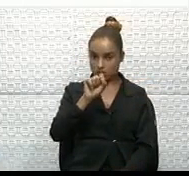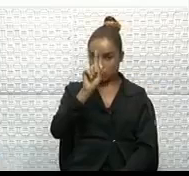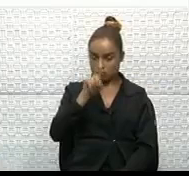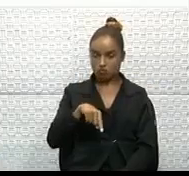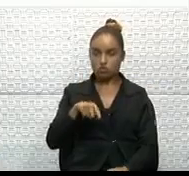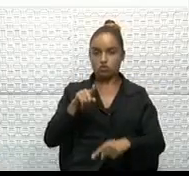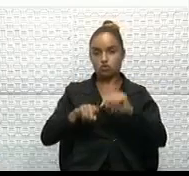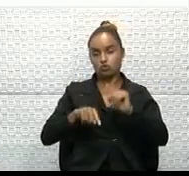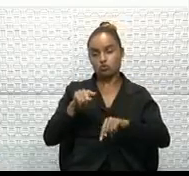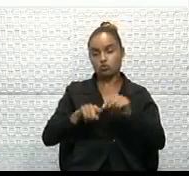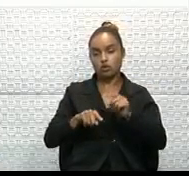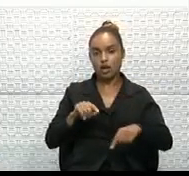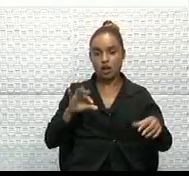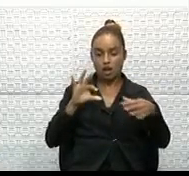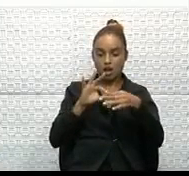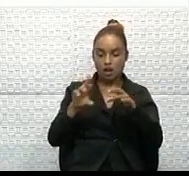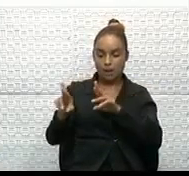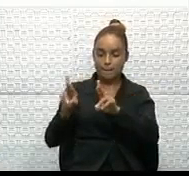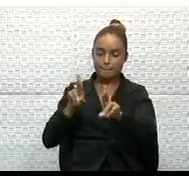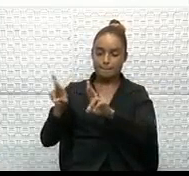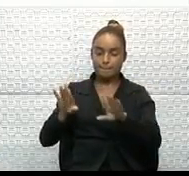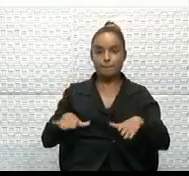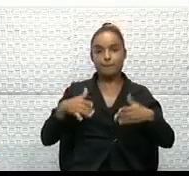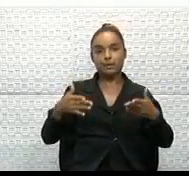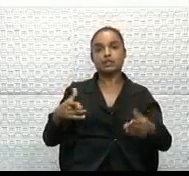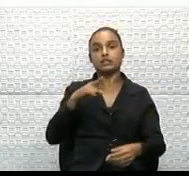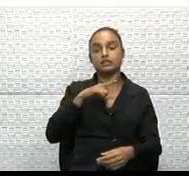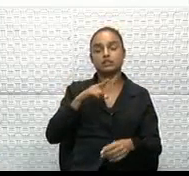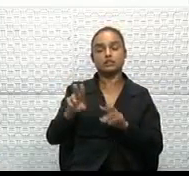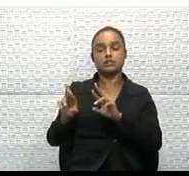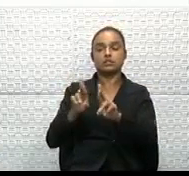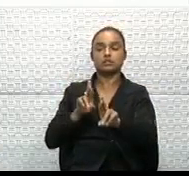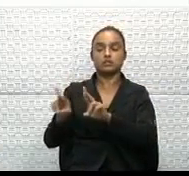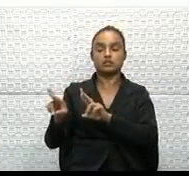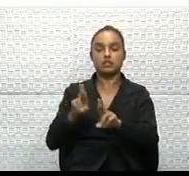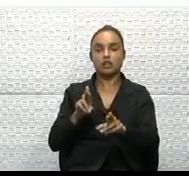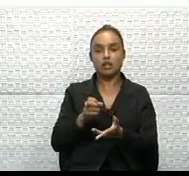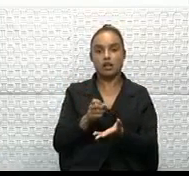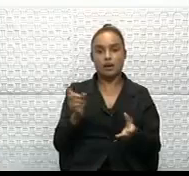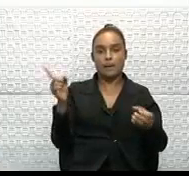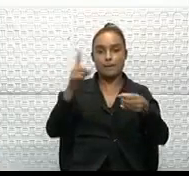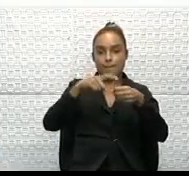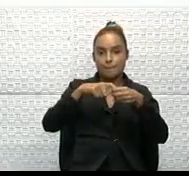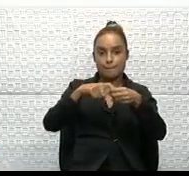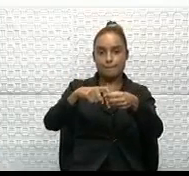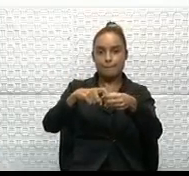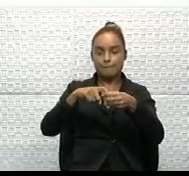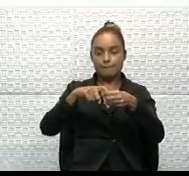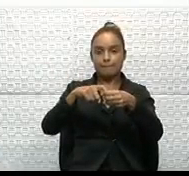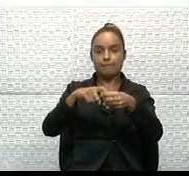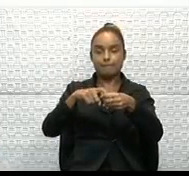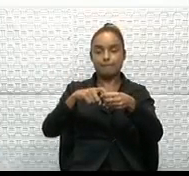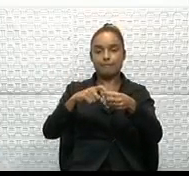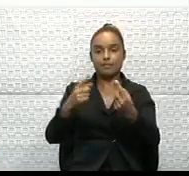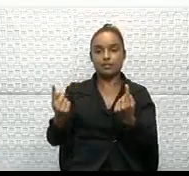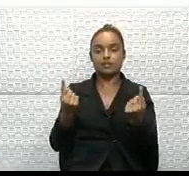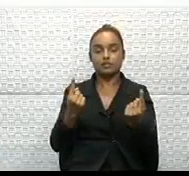correlacionadas quando existe uma relação de dependência entre